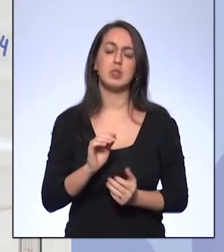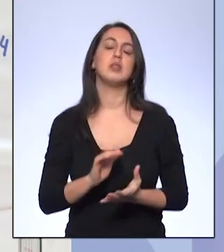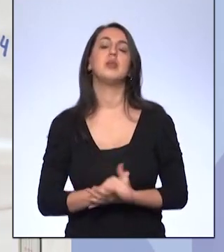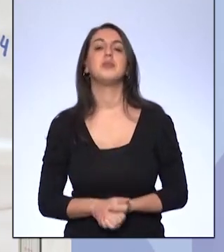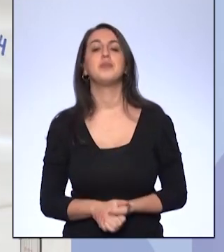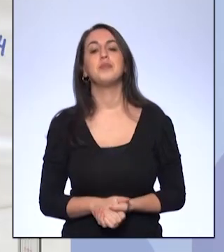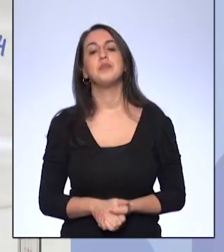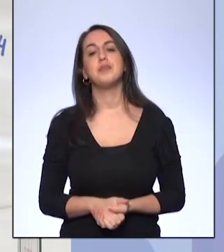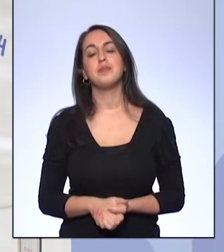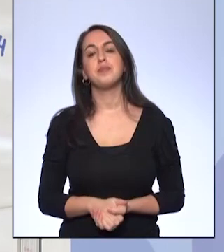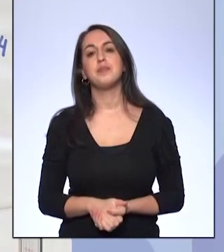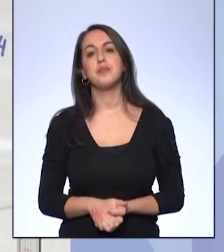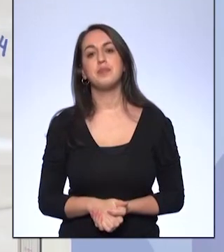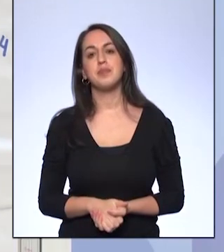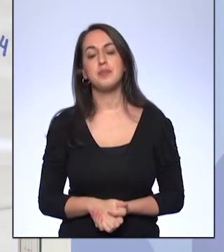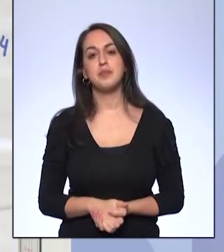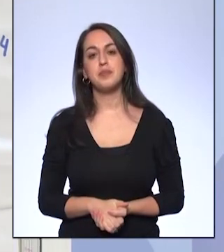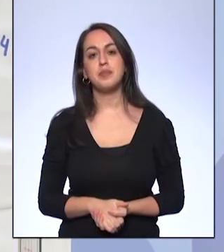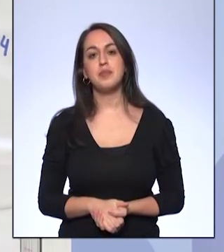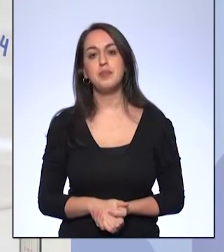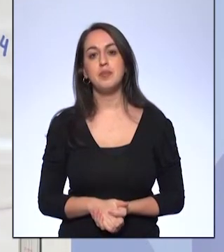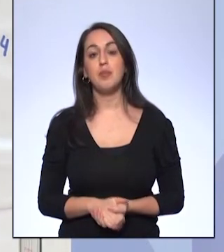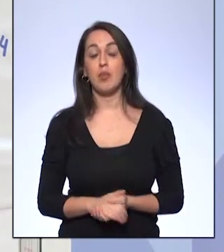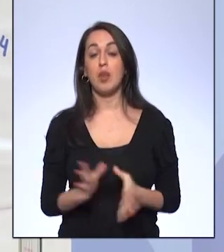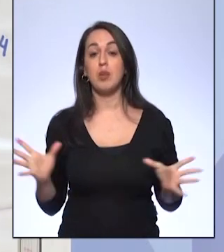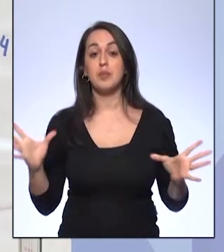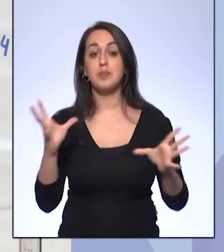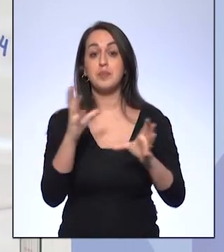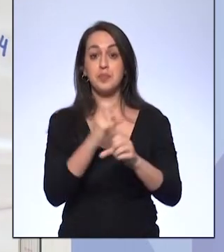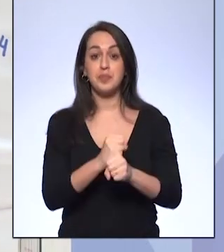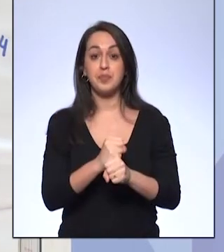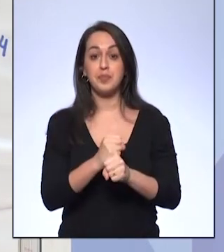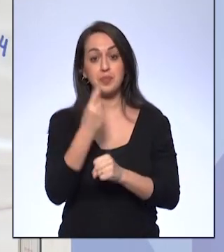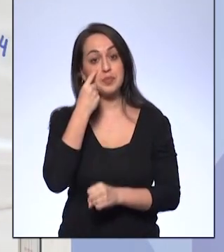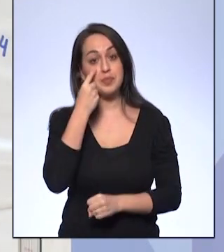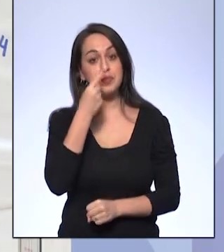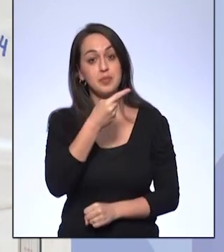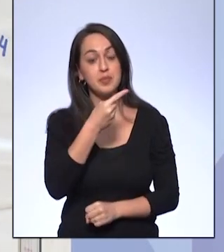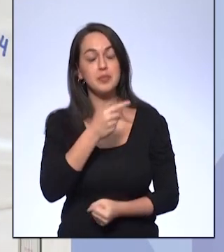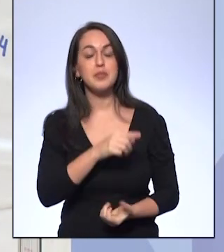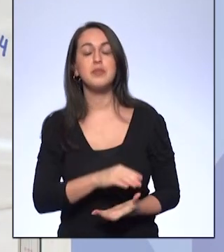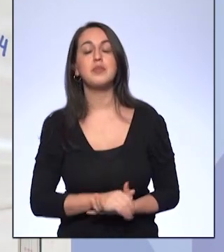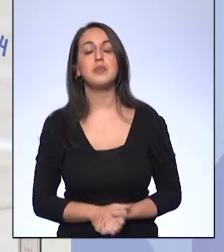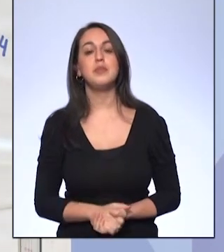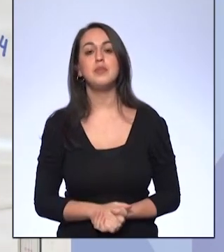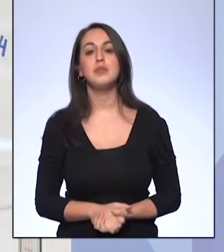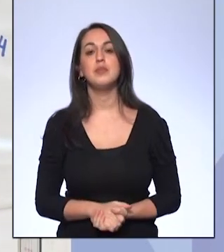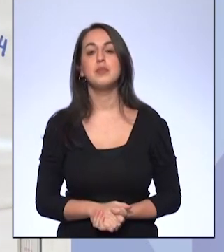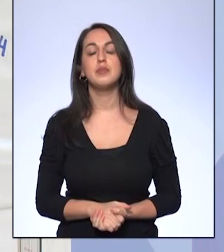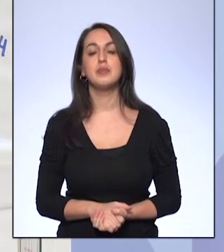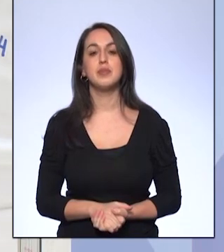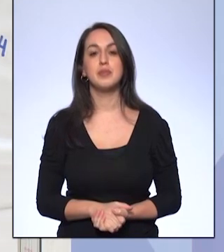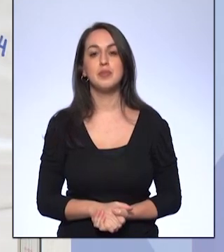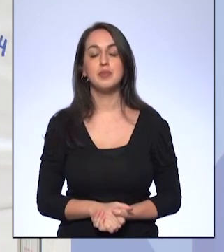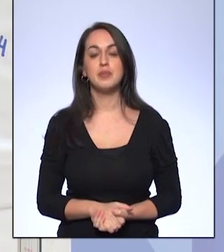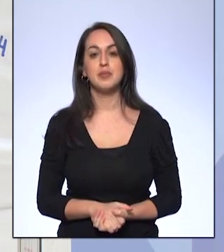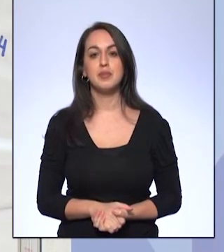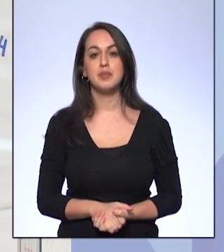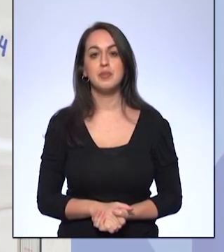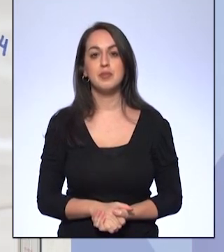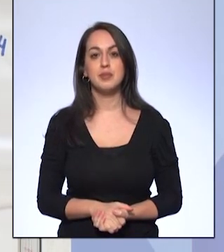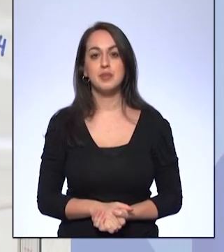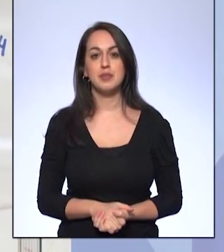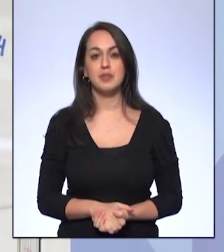tá? Muito bem. Vamos fazer a conta? Devo 2, tenho 3, 1. 1 mais 0,